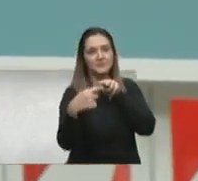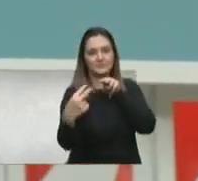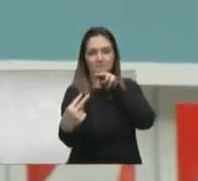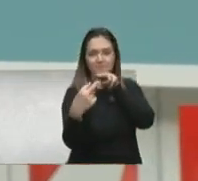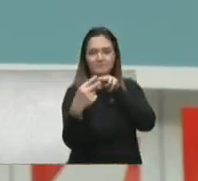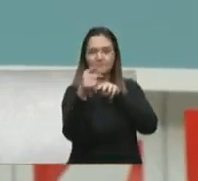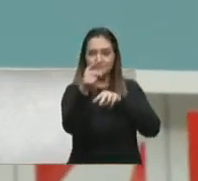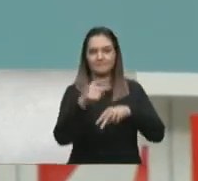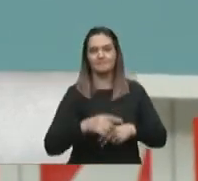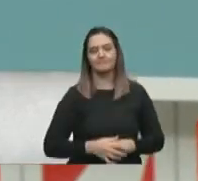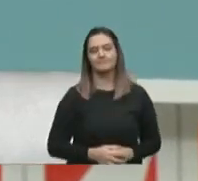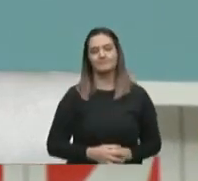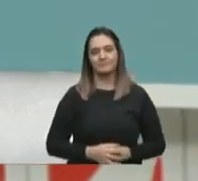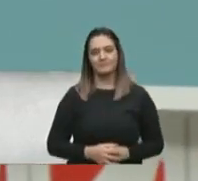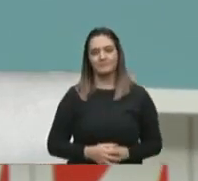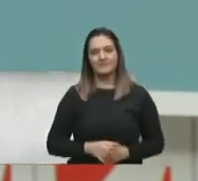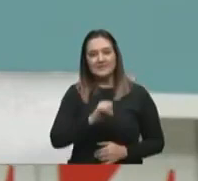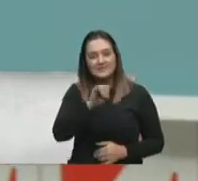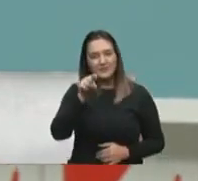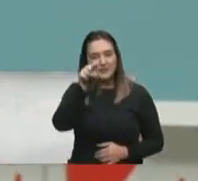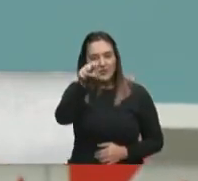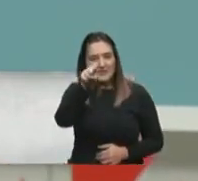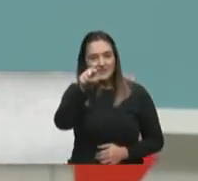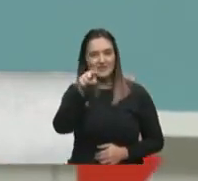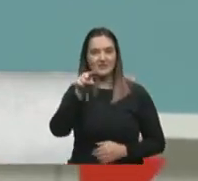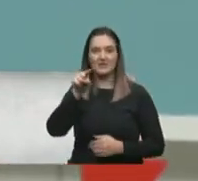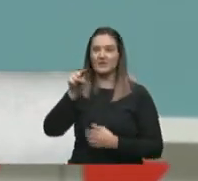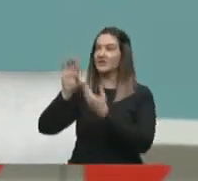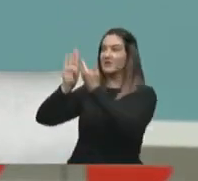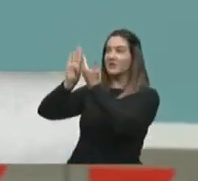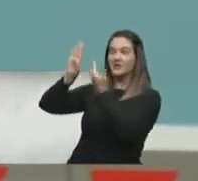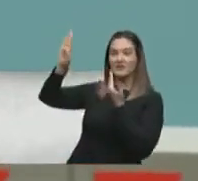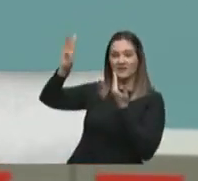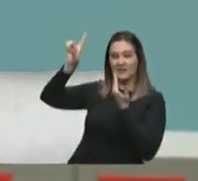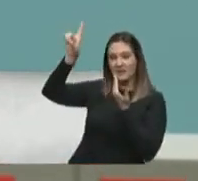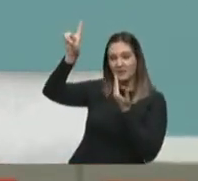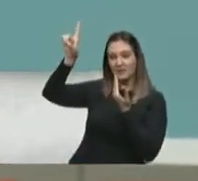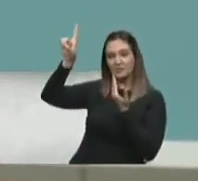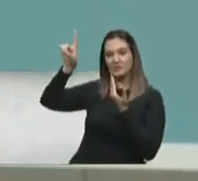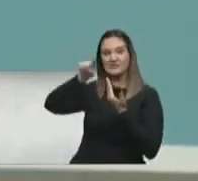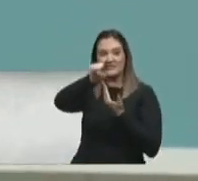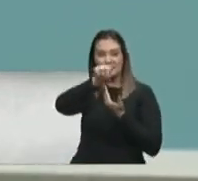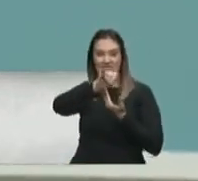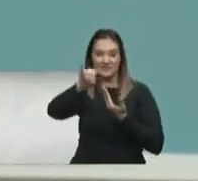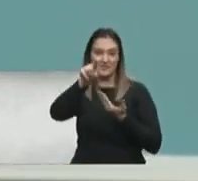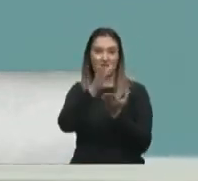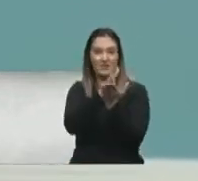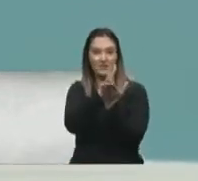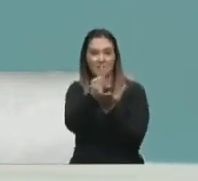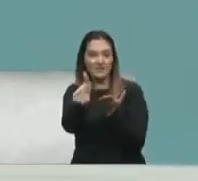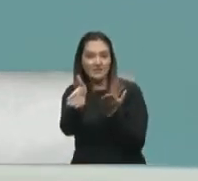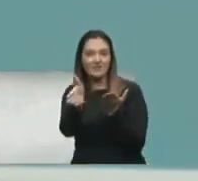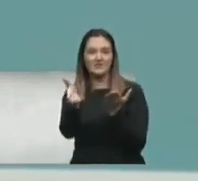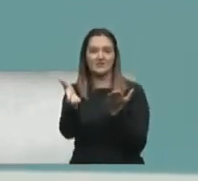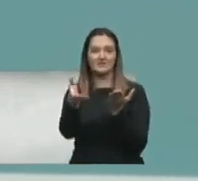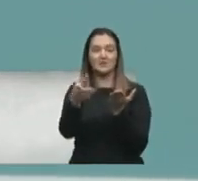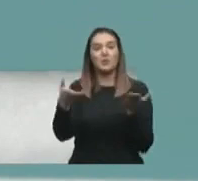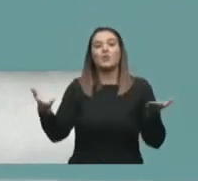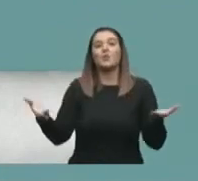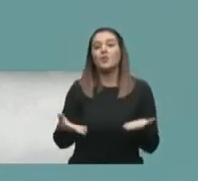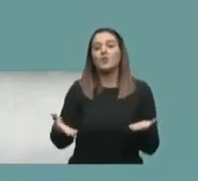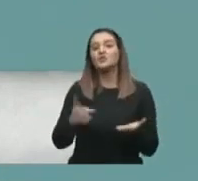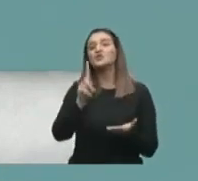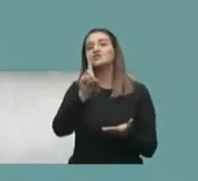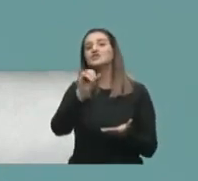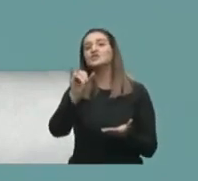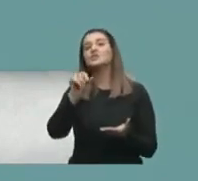você. Se você está distante de Deus, se você se afastou dos caminhos do Senhor, hoje é dia